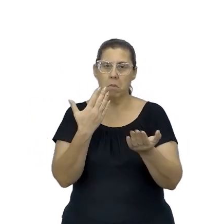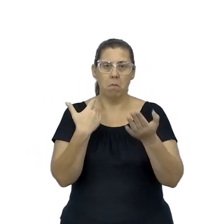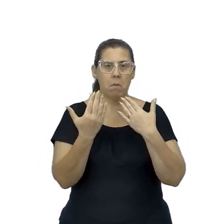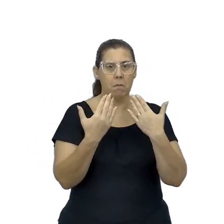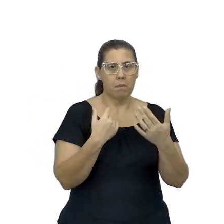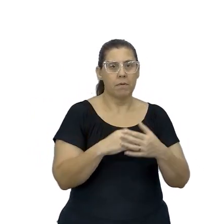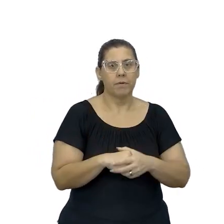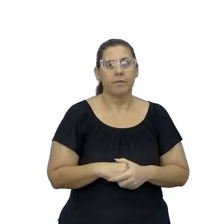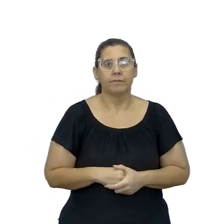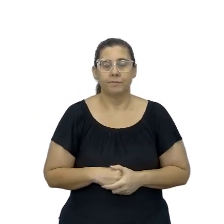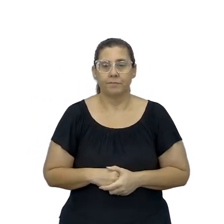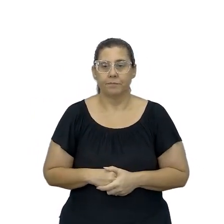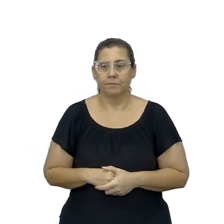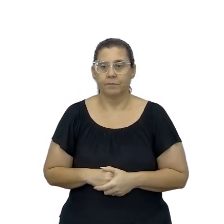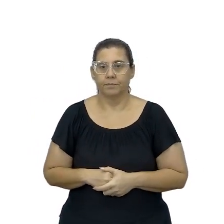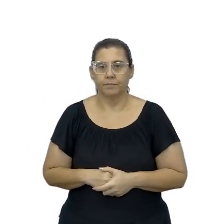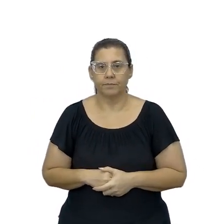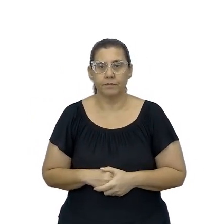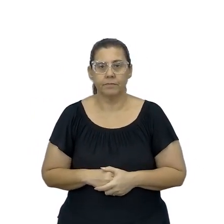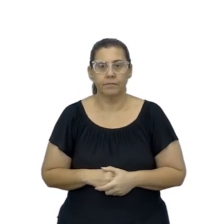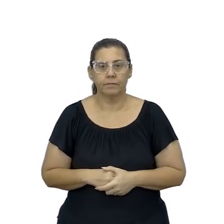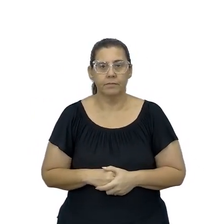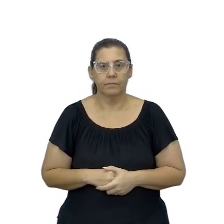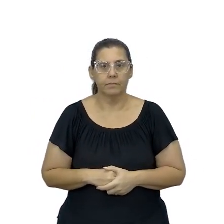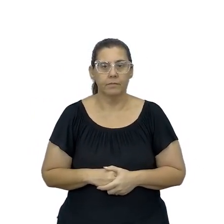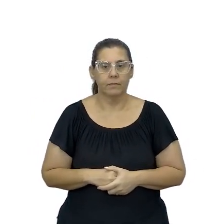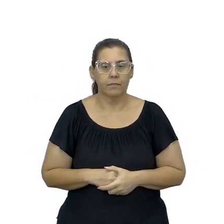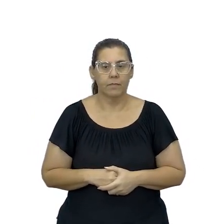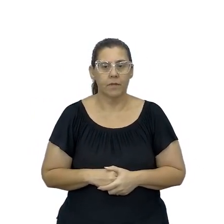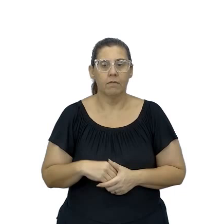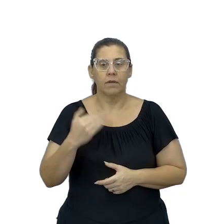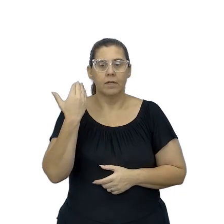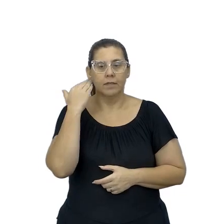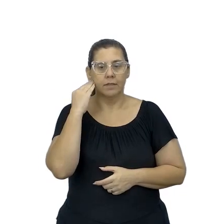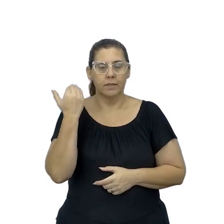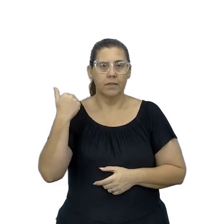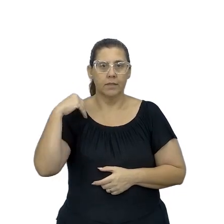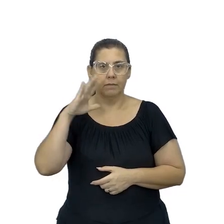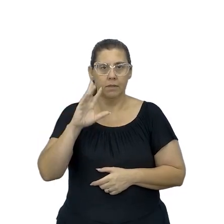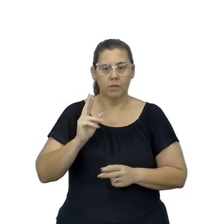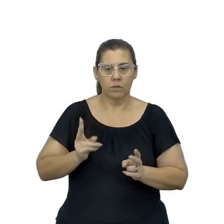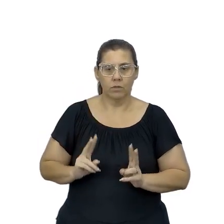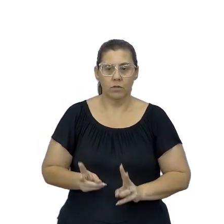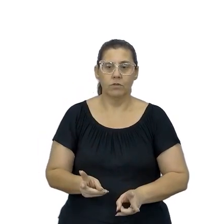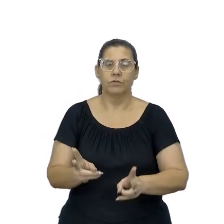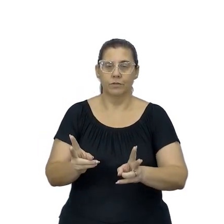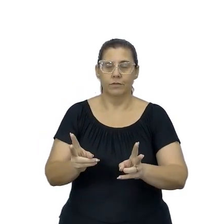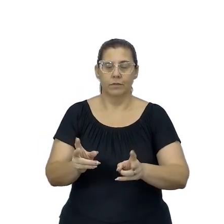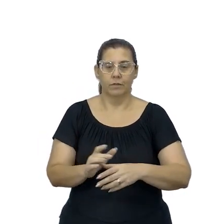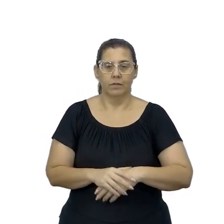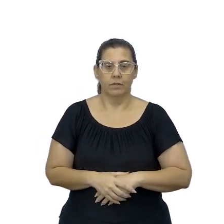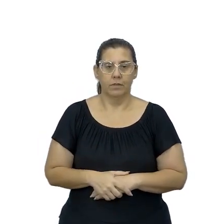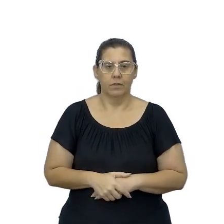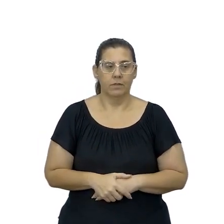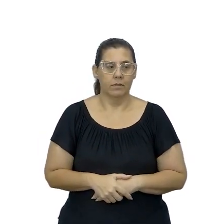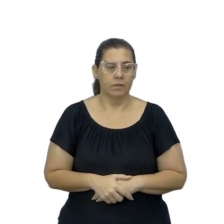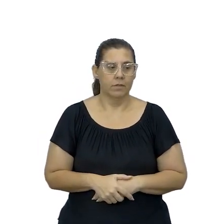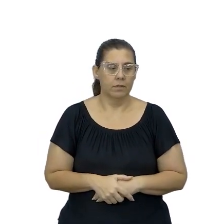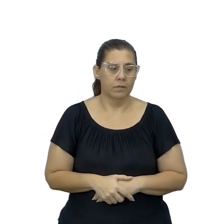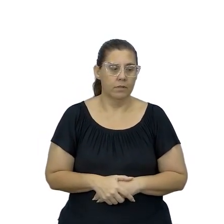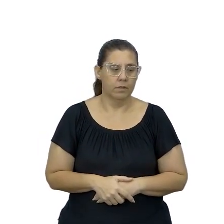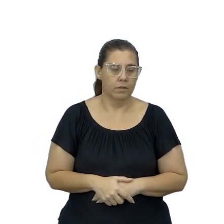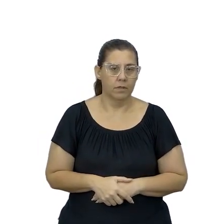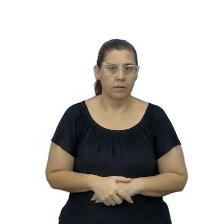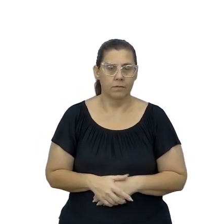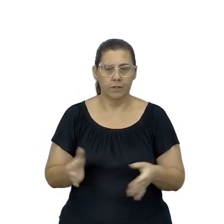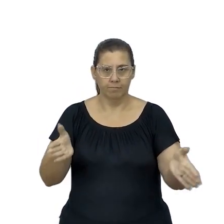autor, do Jerome Brunner, tá bem? Vamos entender um pouco mais ainda, continuar aqui com a nossa com essa revolução cognitiva,